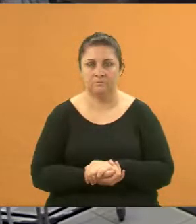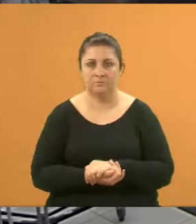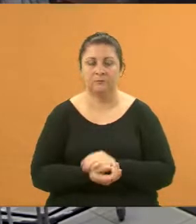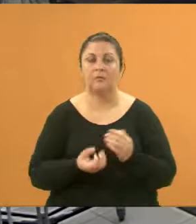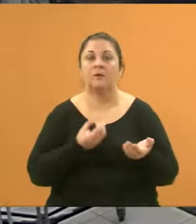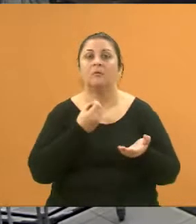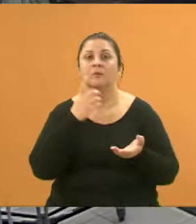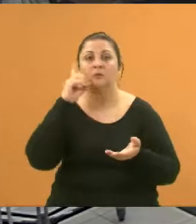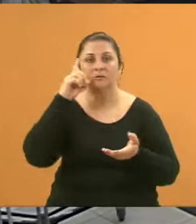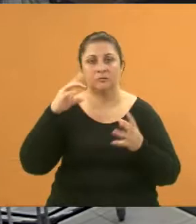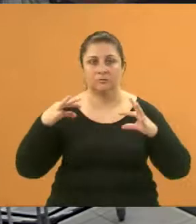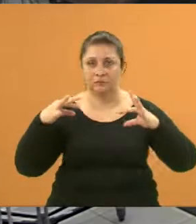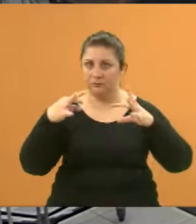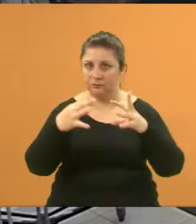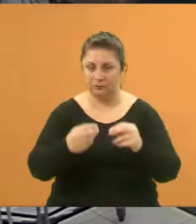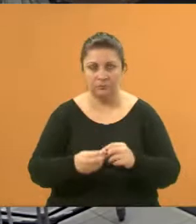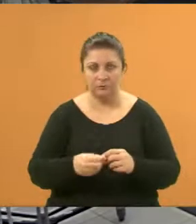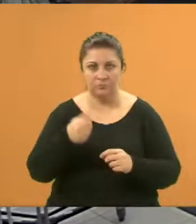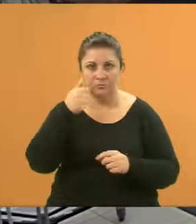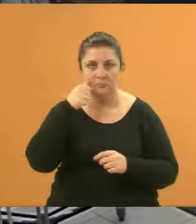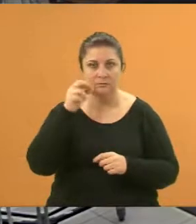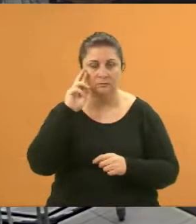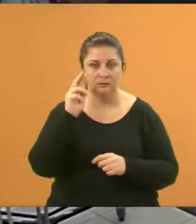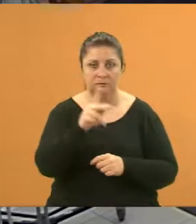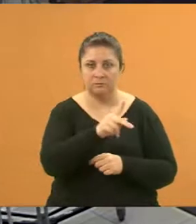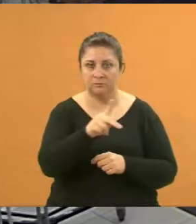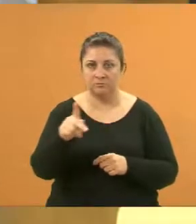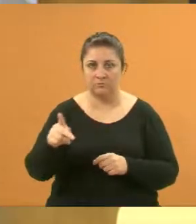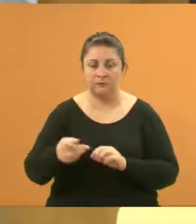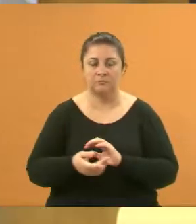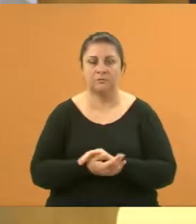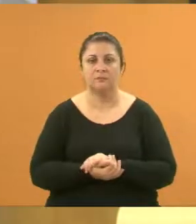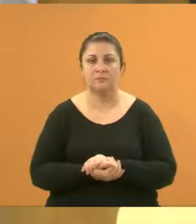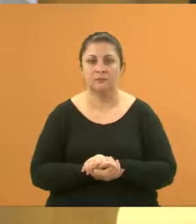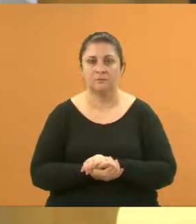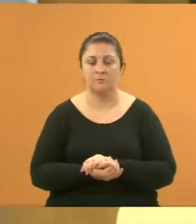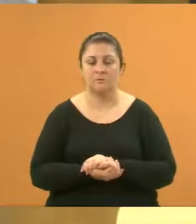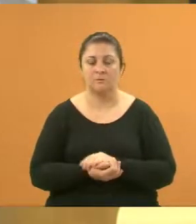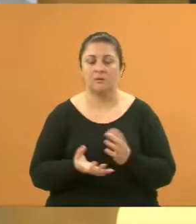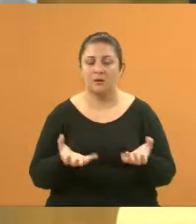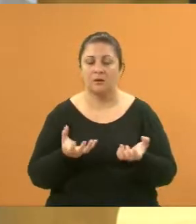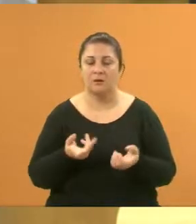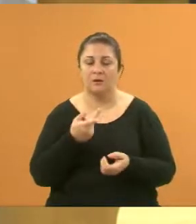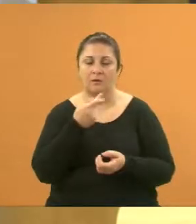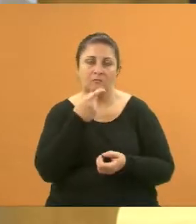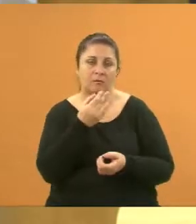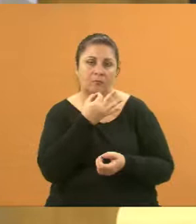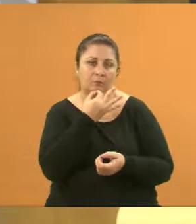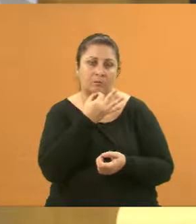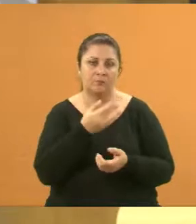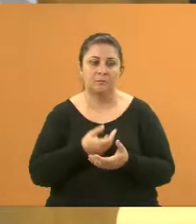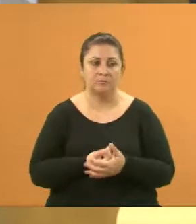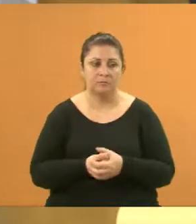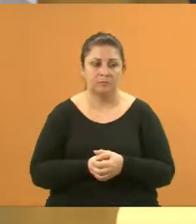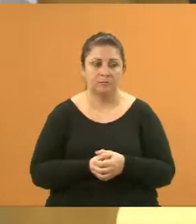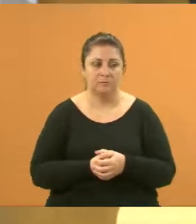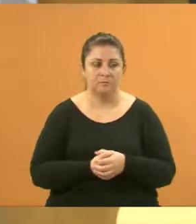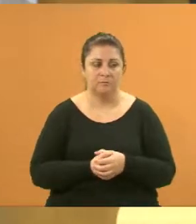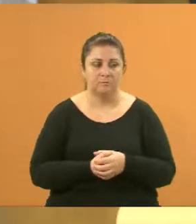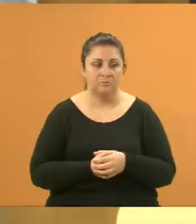Bom dia a todos, senhorita presidente. Quero contribuir também com esse